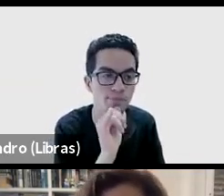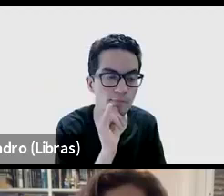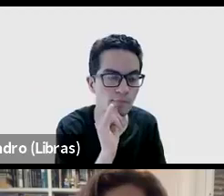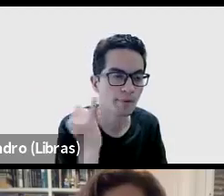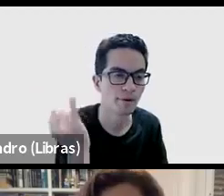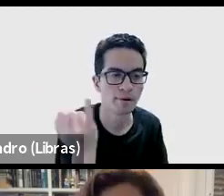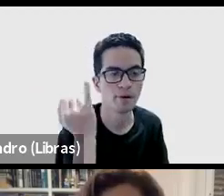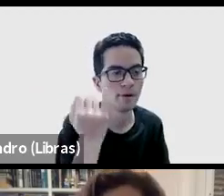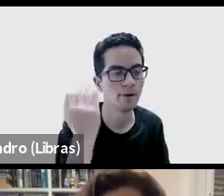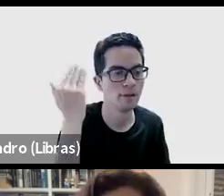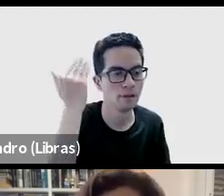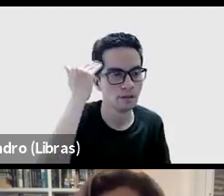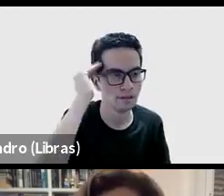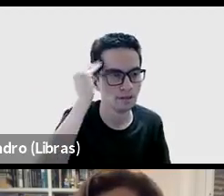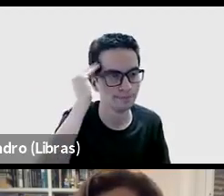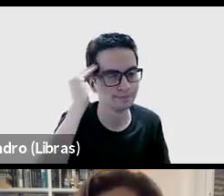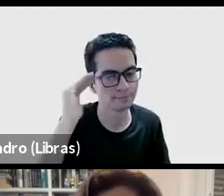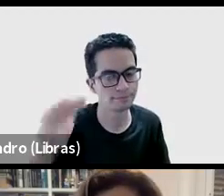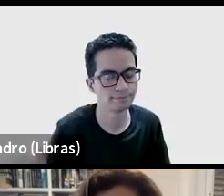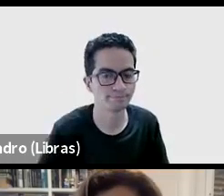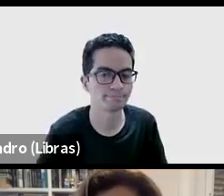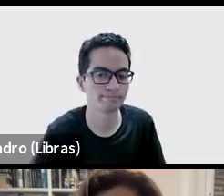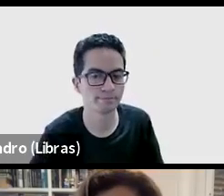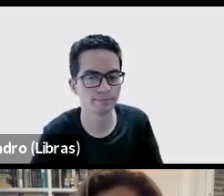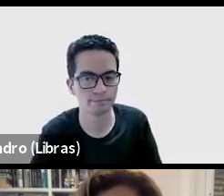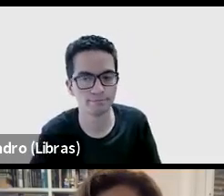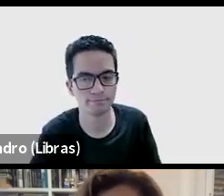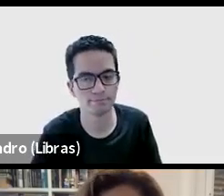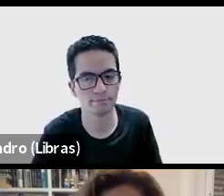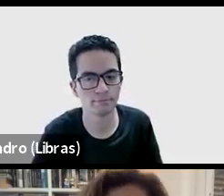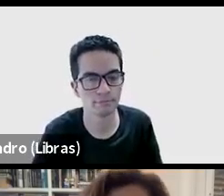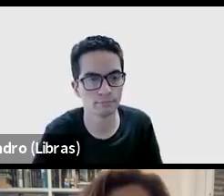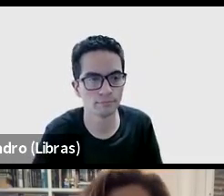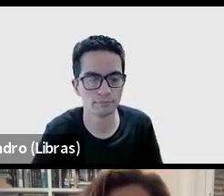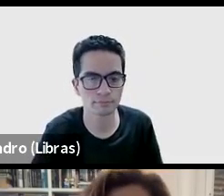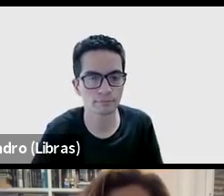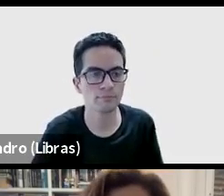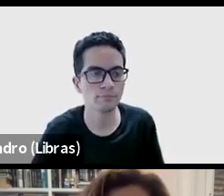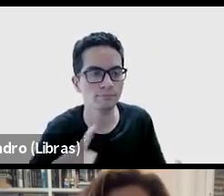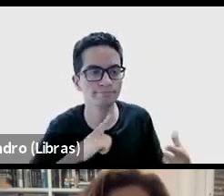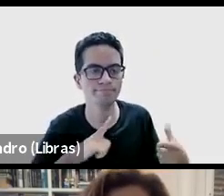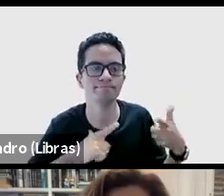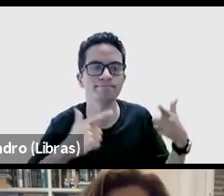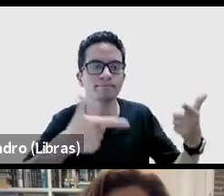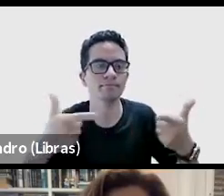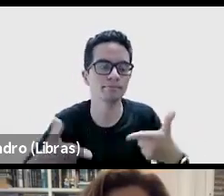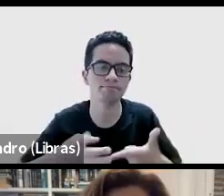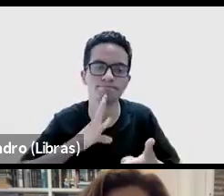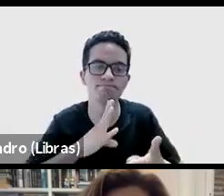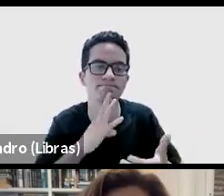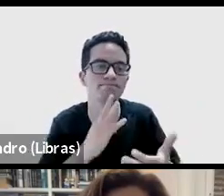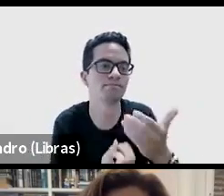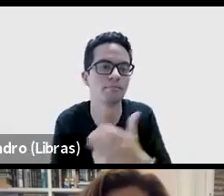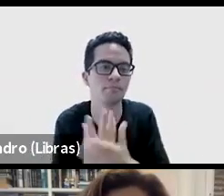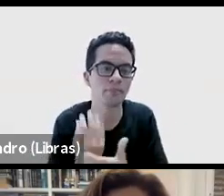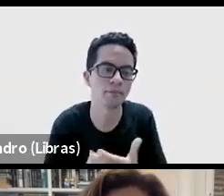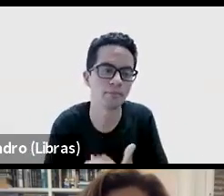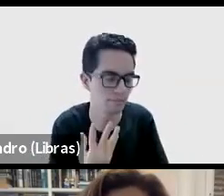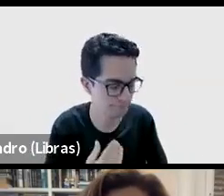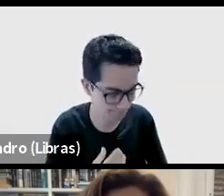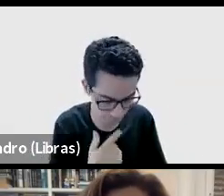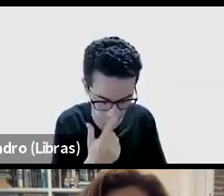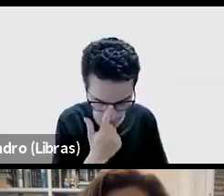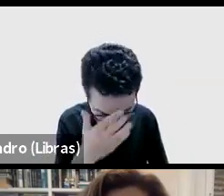deslocamento que a gente vive na universidade, né, nos espaços de produção de conhecimento, em relação à inserção de outros grupos,